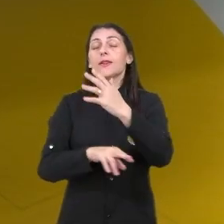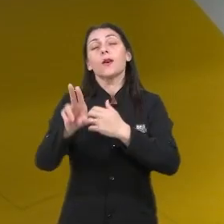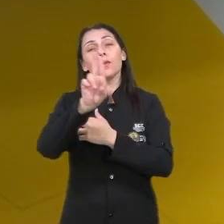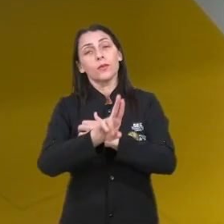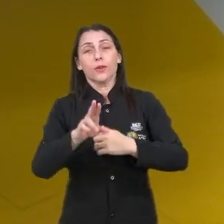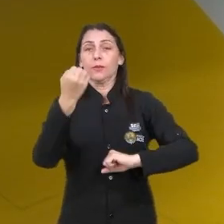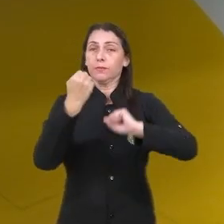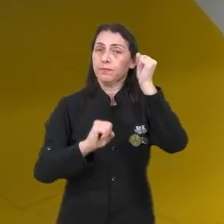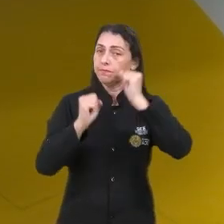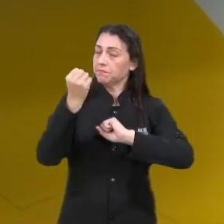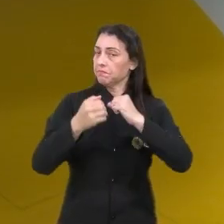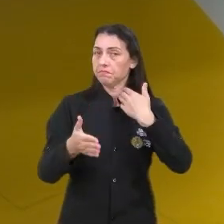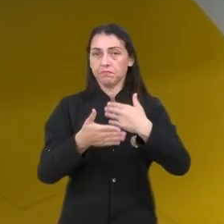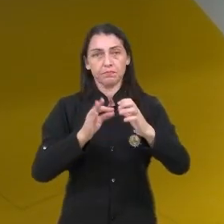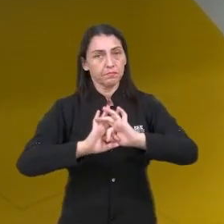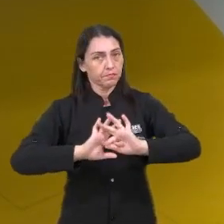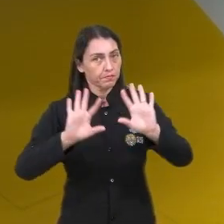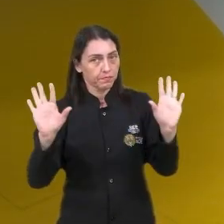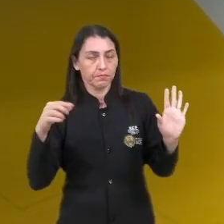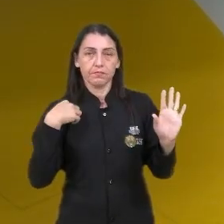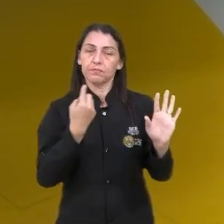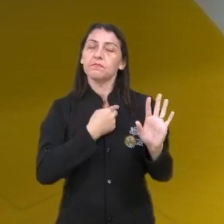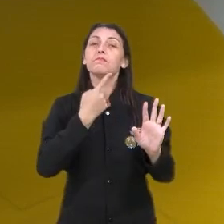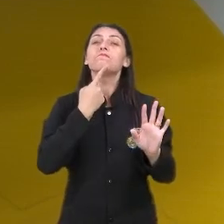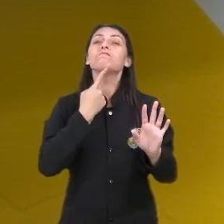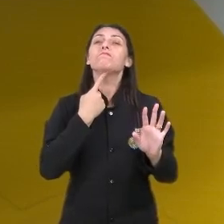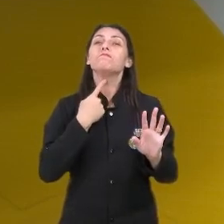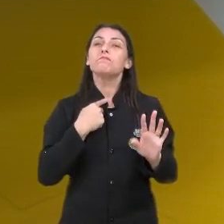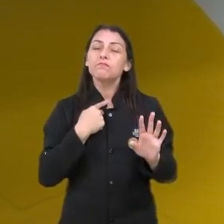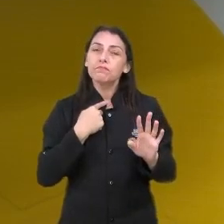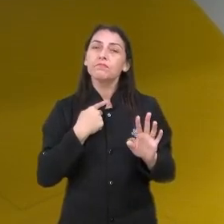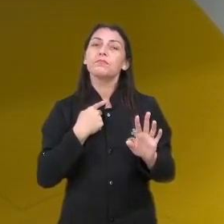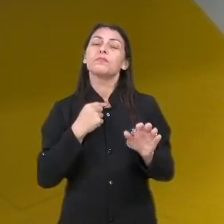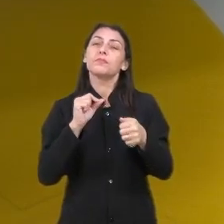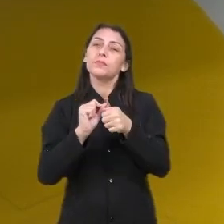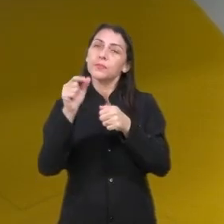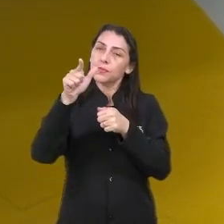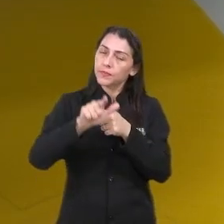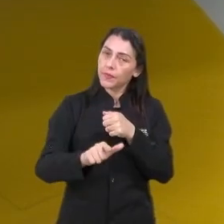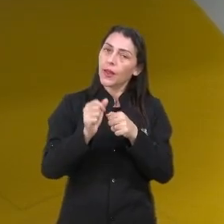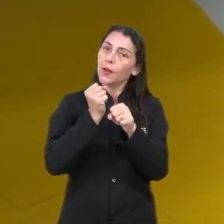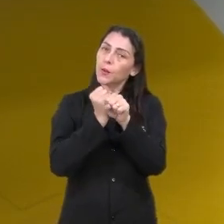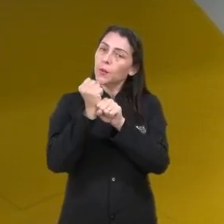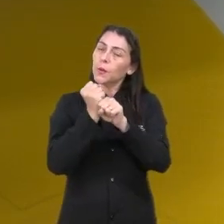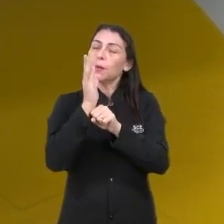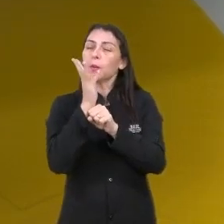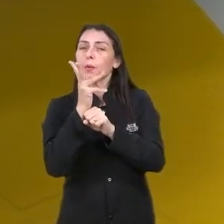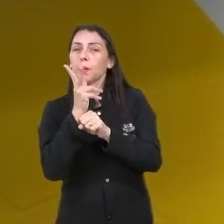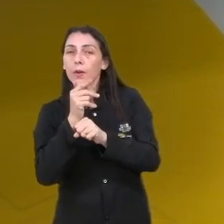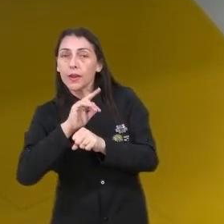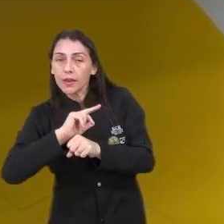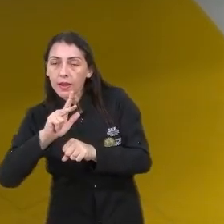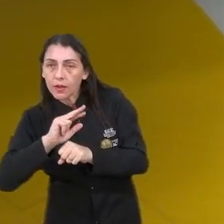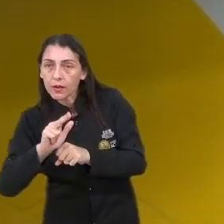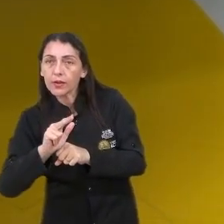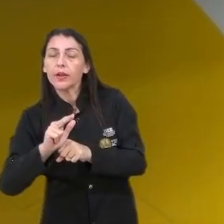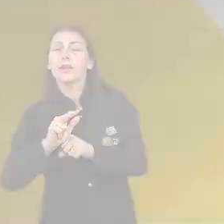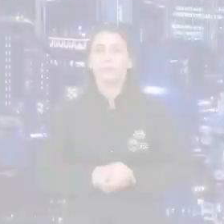fábricas e independem também, né, da nossa vontade. A sua regeneração leva muito mais tempo, então ela não é